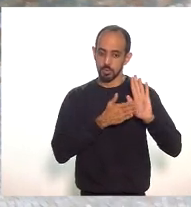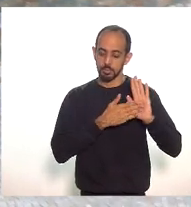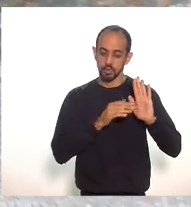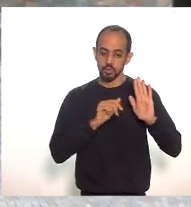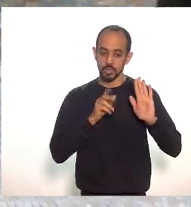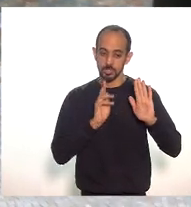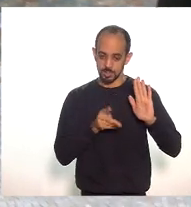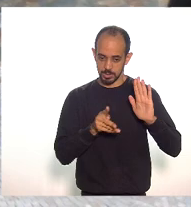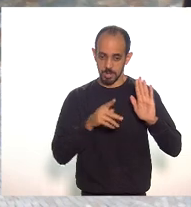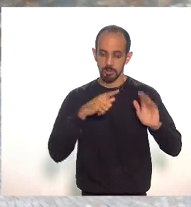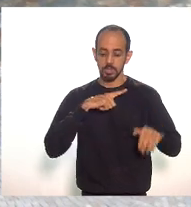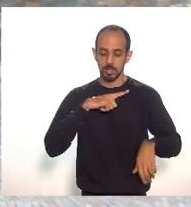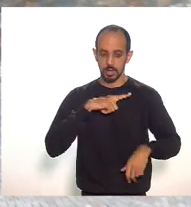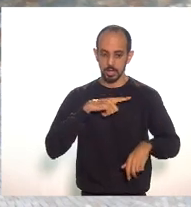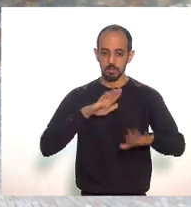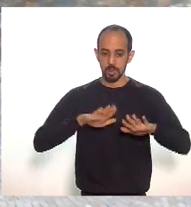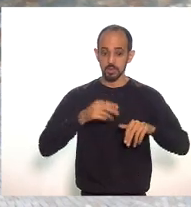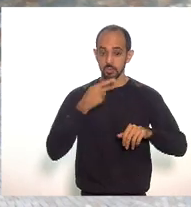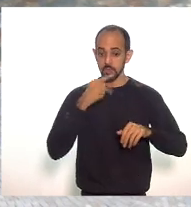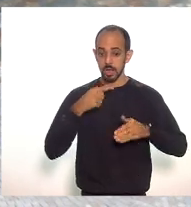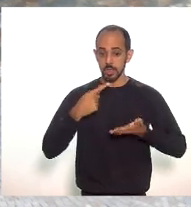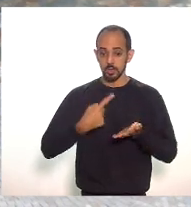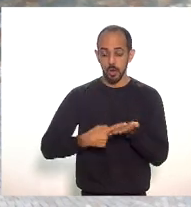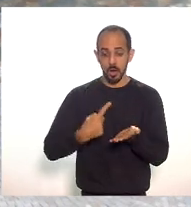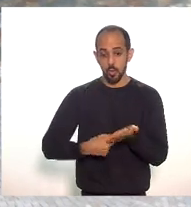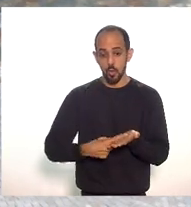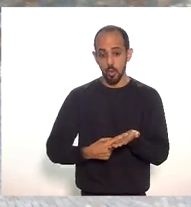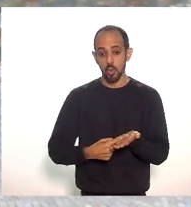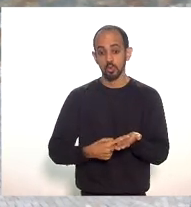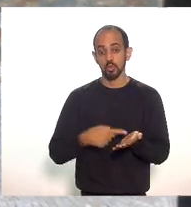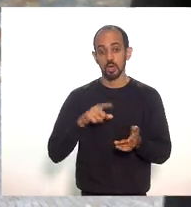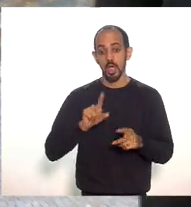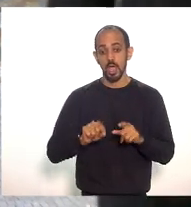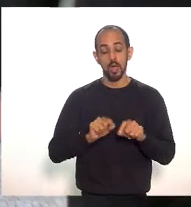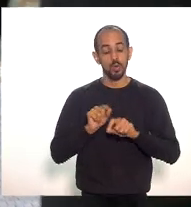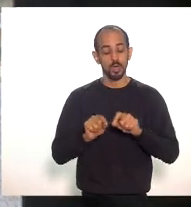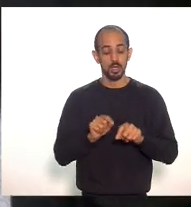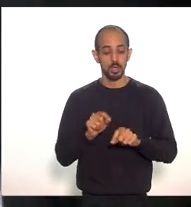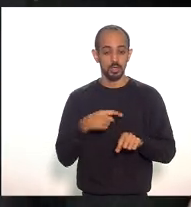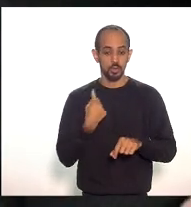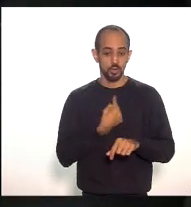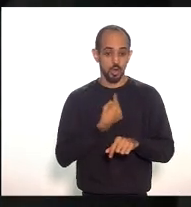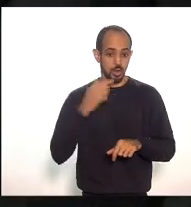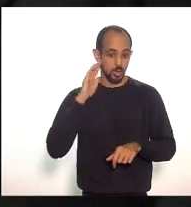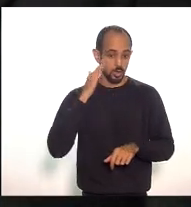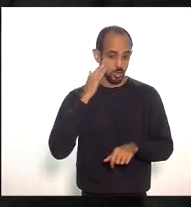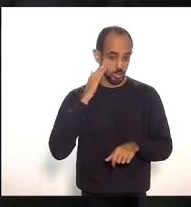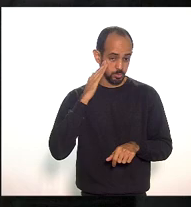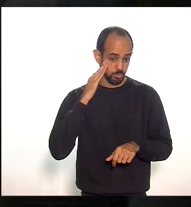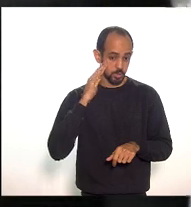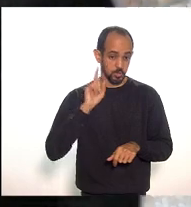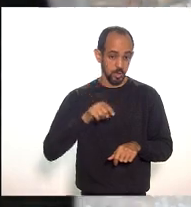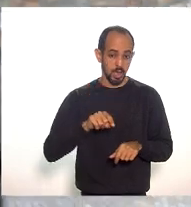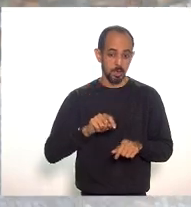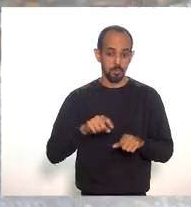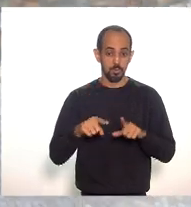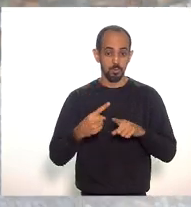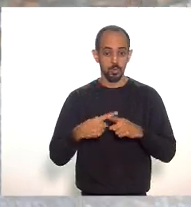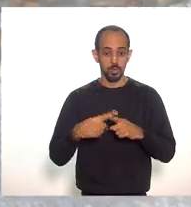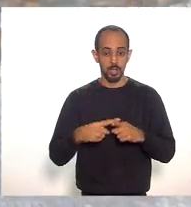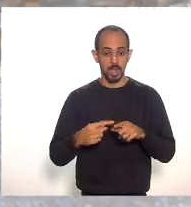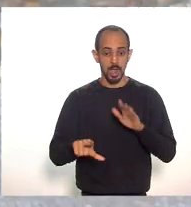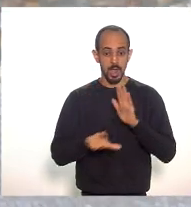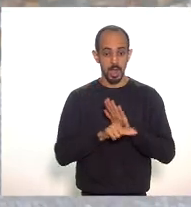o que eu disse a pouco é que não não no nosso entendimento especificamente que a lei do frete está